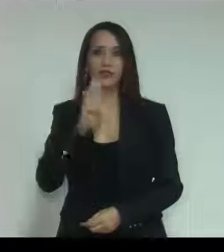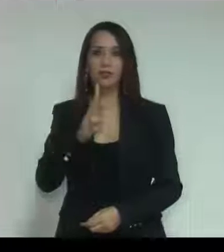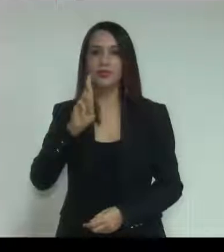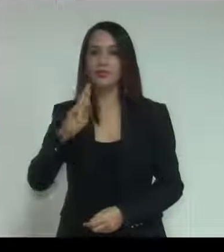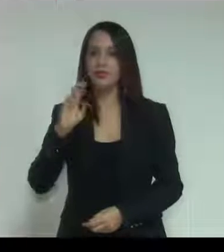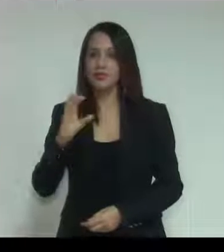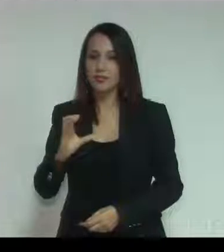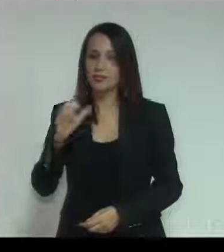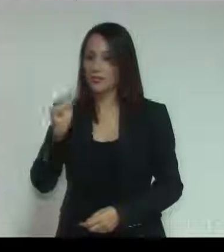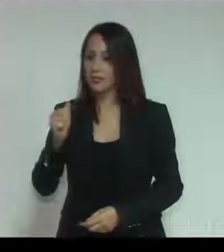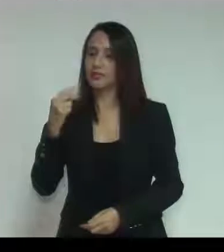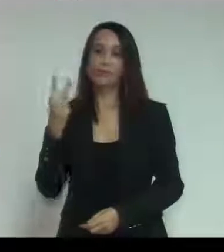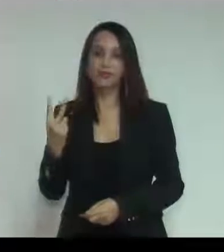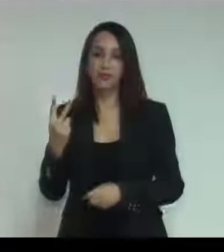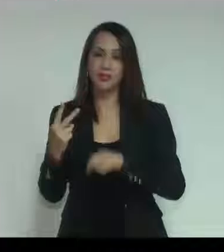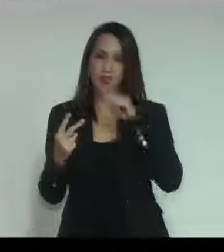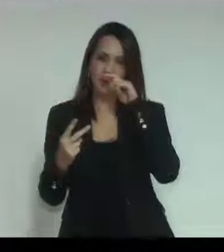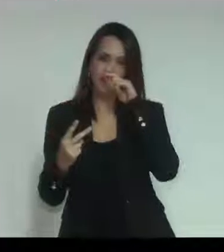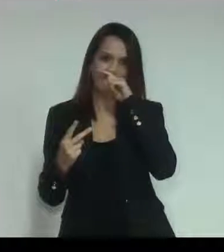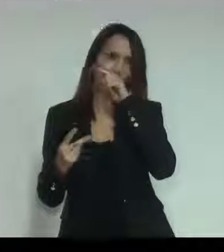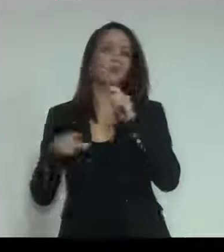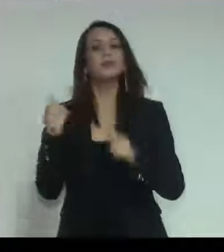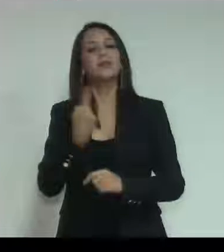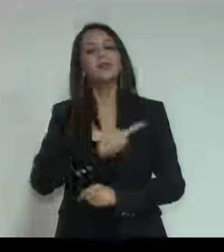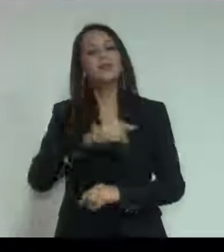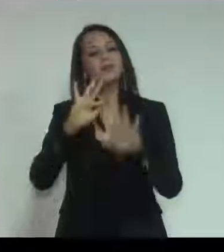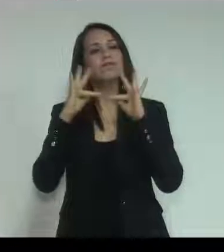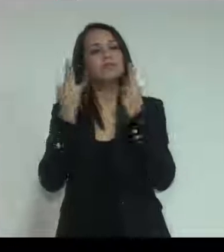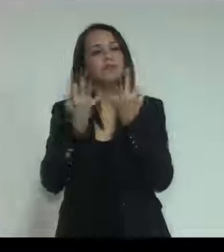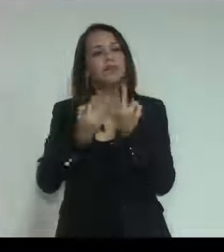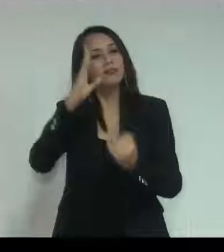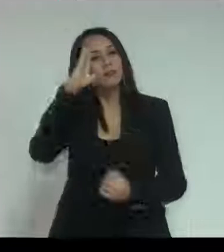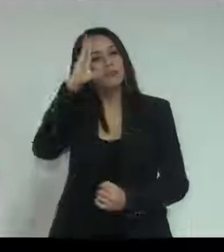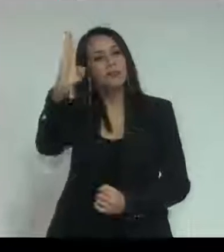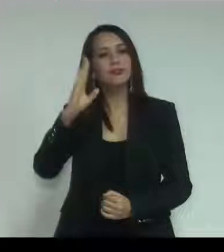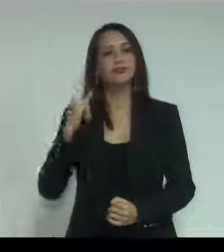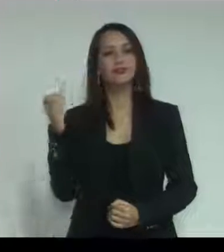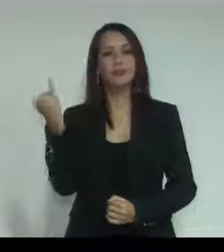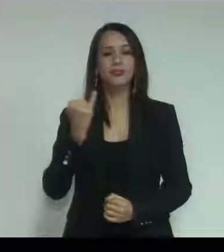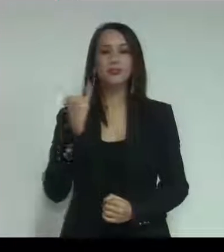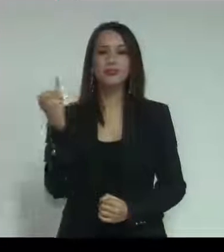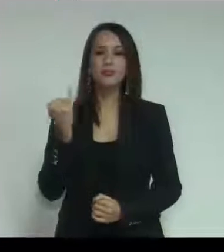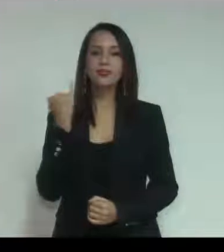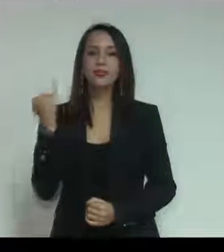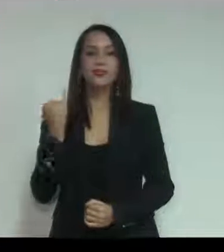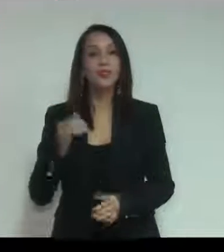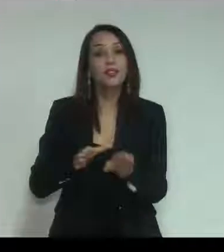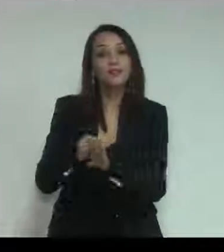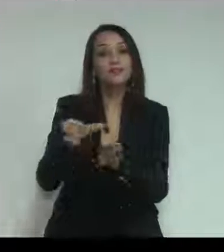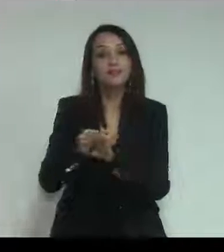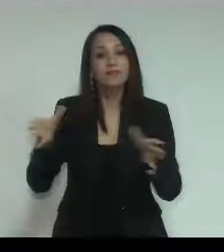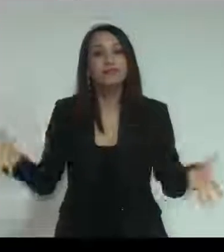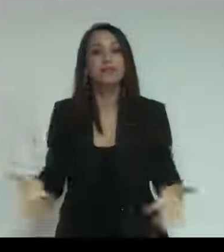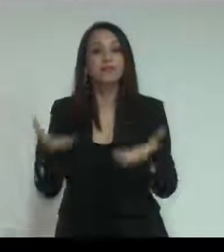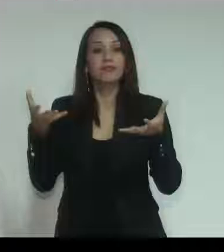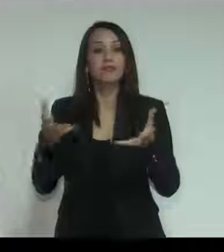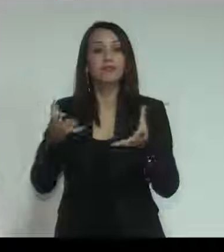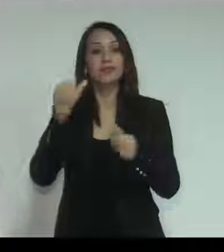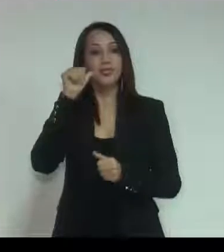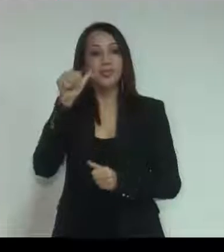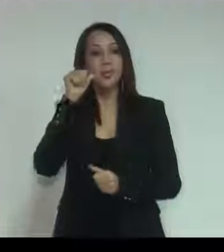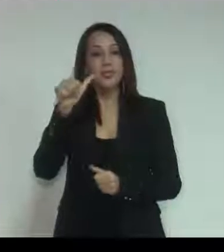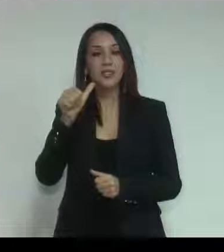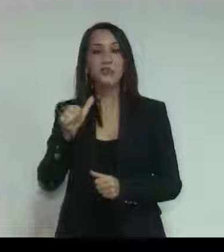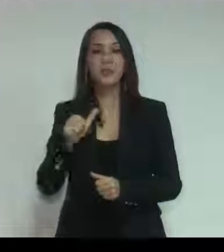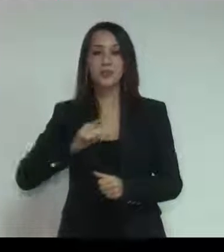na nossa família, é uma questão crucial que nós incentivemos as mulheres a fazer o exame de